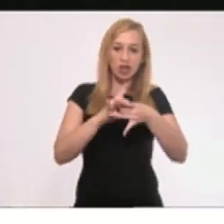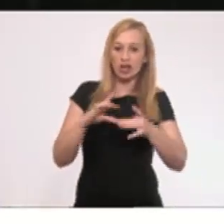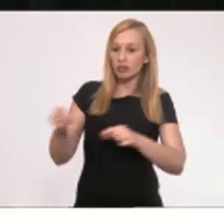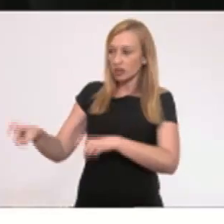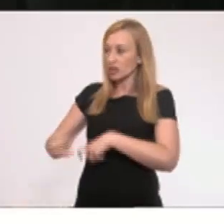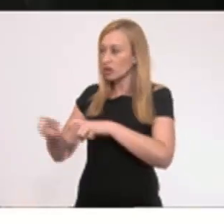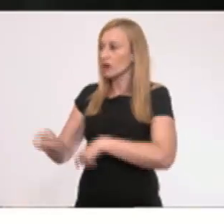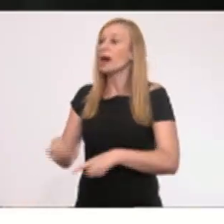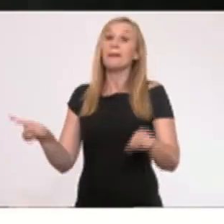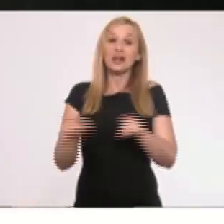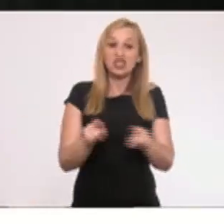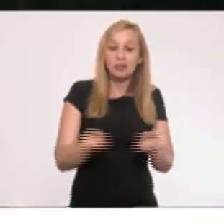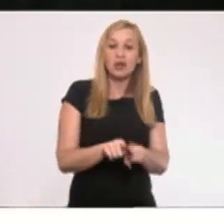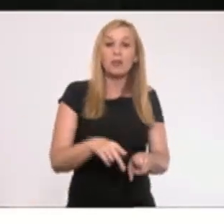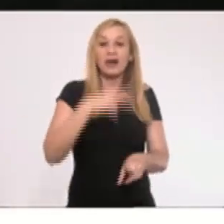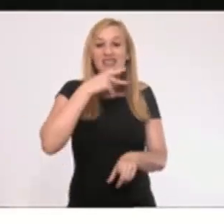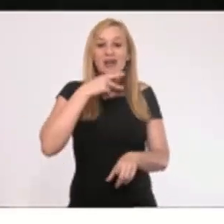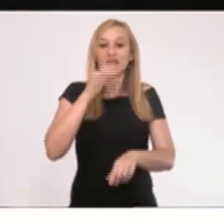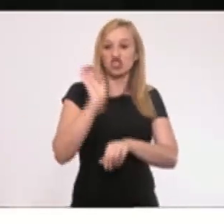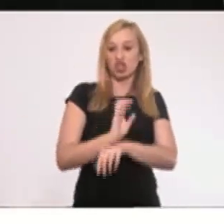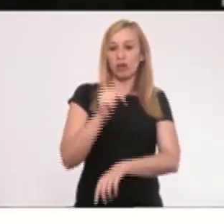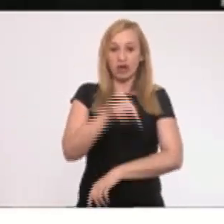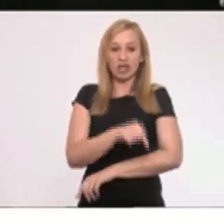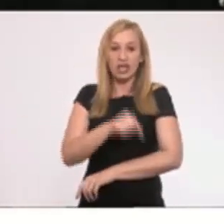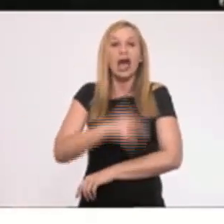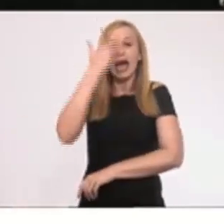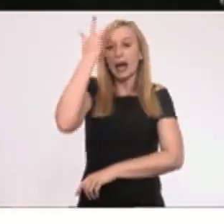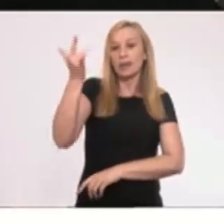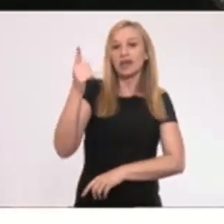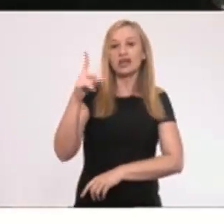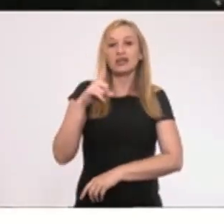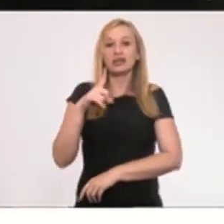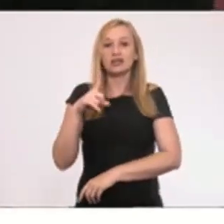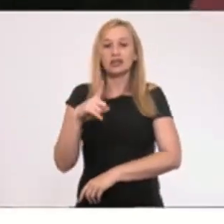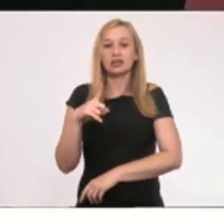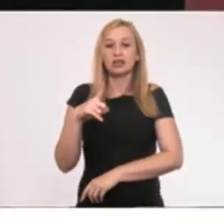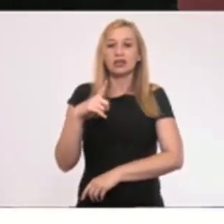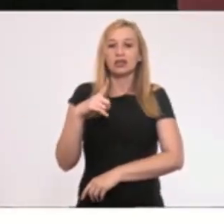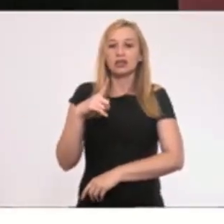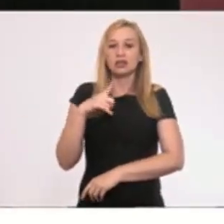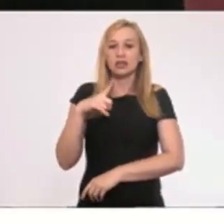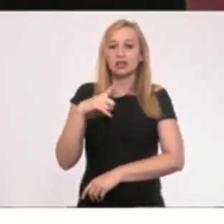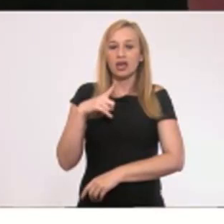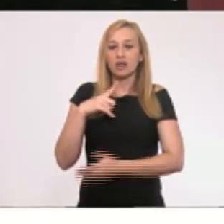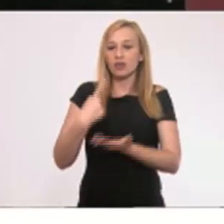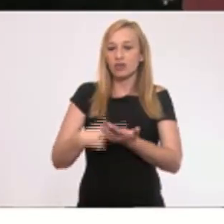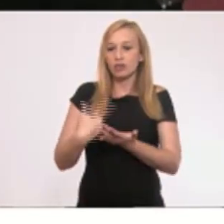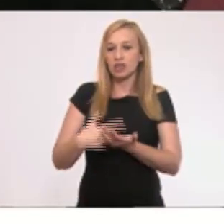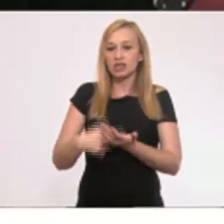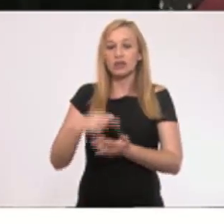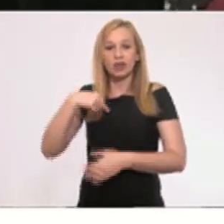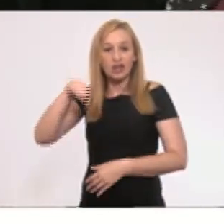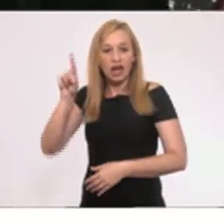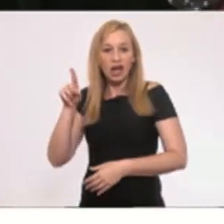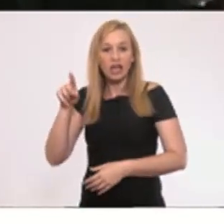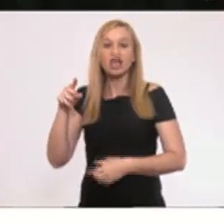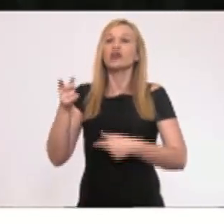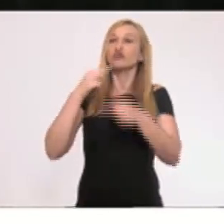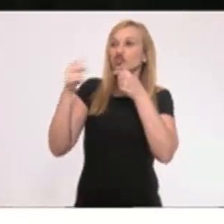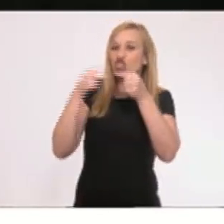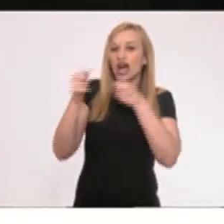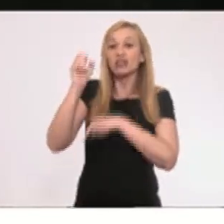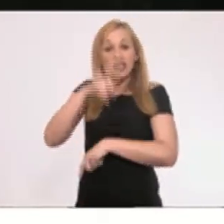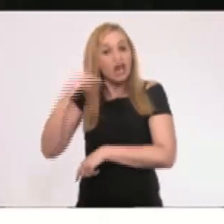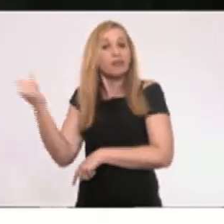faz o elo também com o parlamento estadual aqui. Amanhã, inclusive, tem uma agenda com o vice-governador, o tempo todo há esse diálogo, e que é